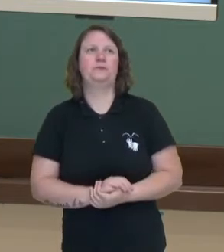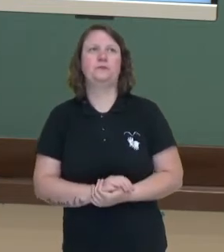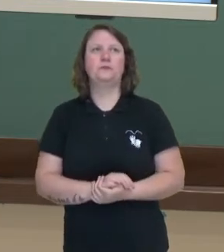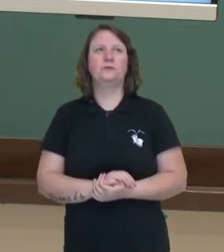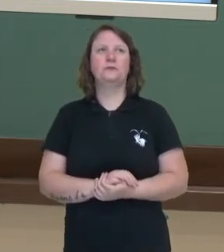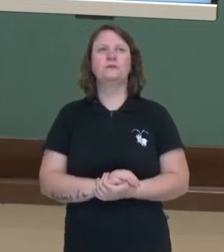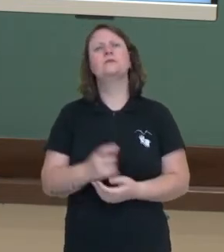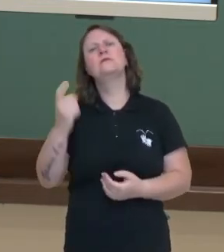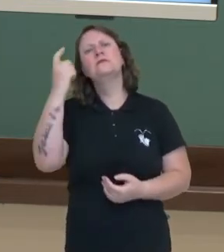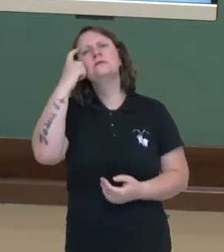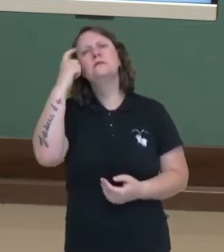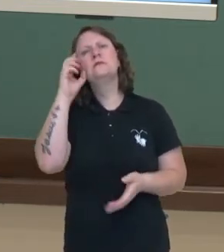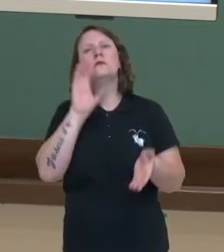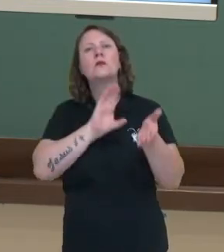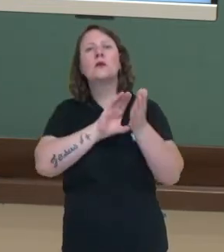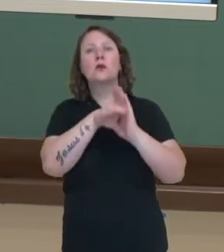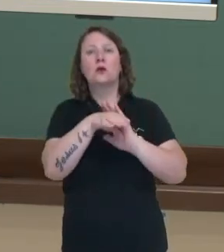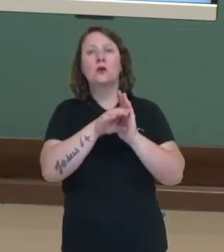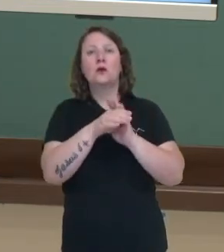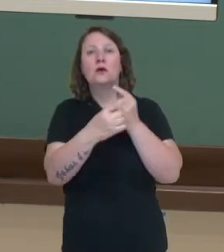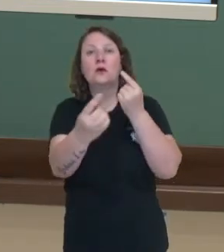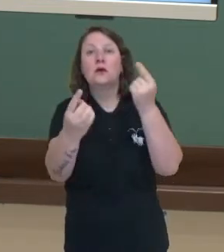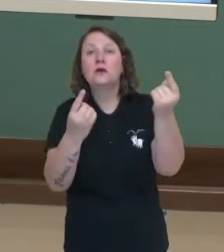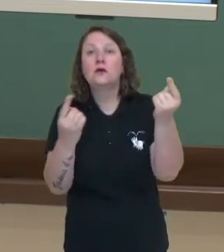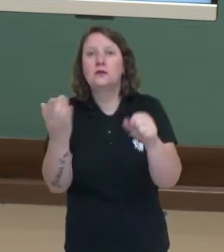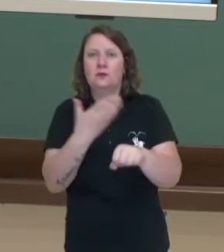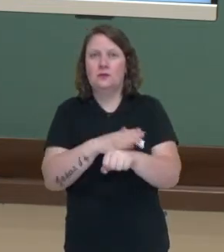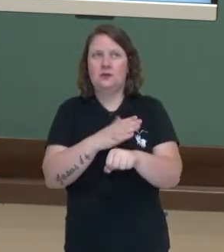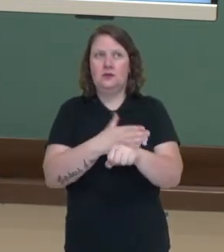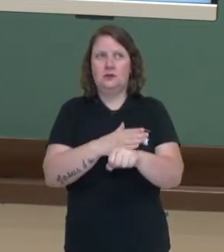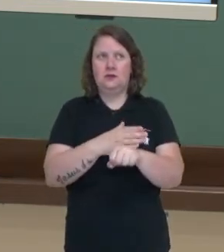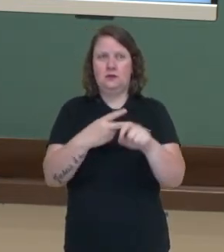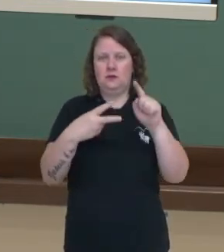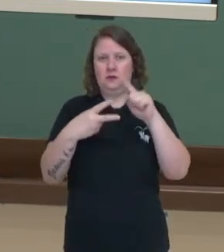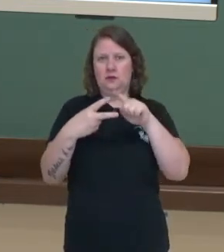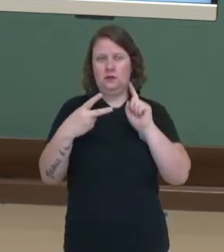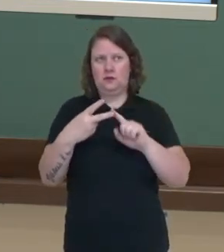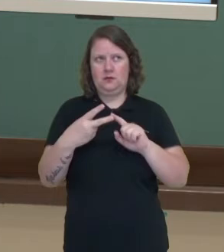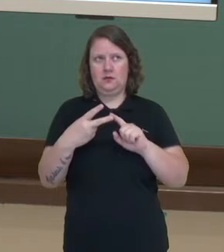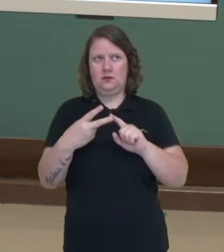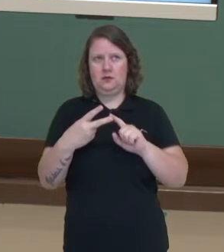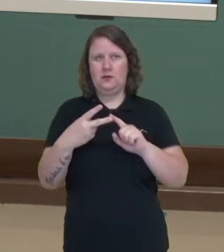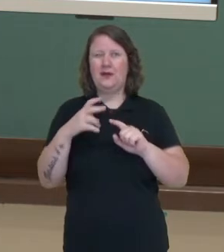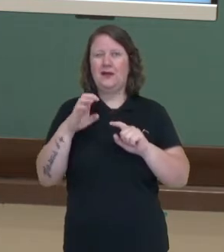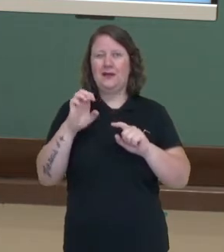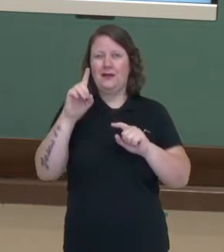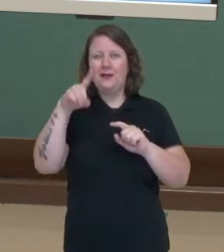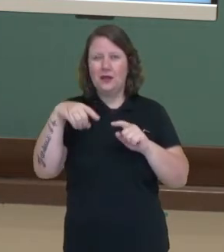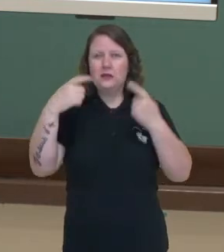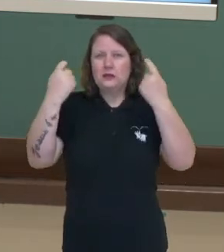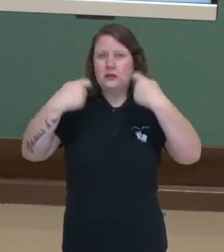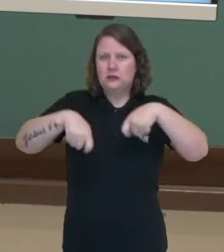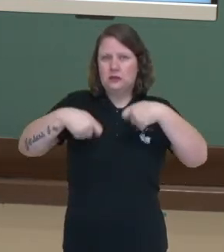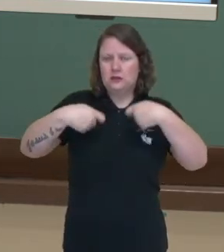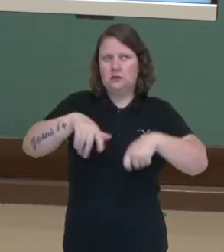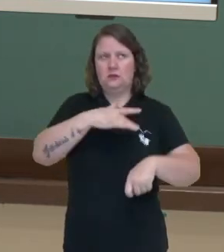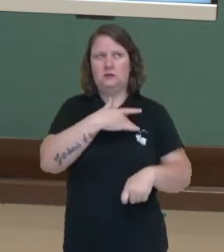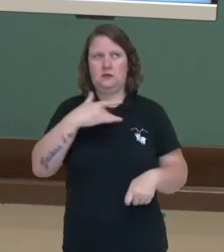Pensando sobre esses conceitos, agora é a sua vez. Temos 2 enunciados. É necessário saúde, é